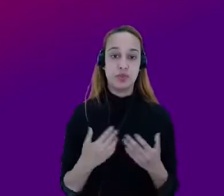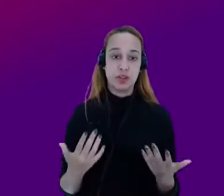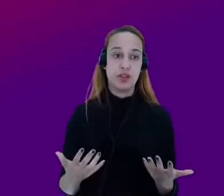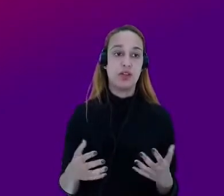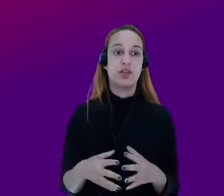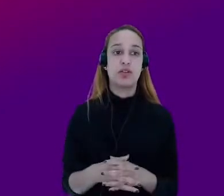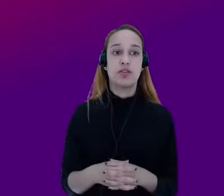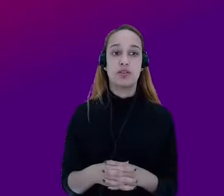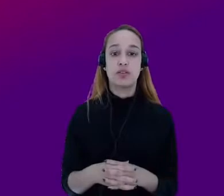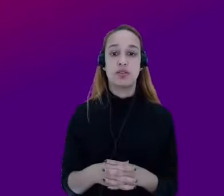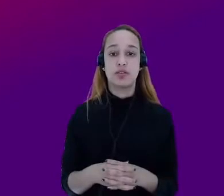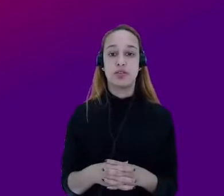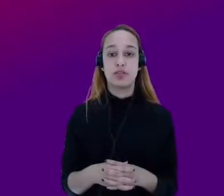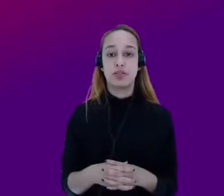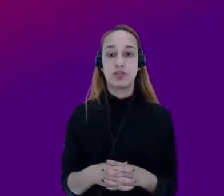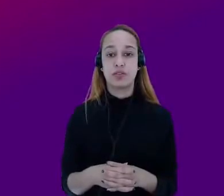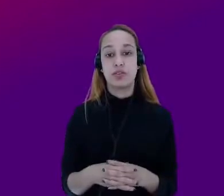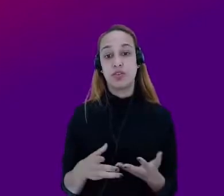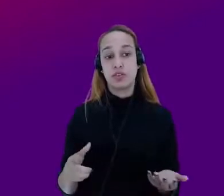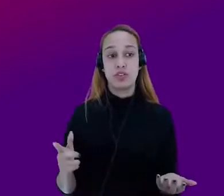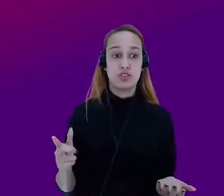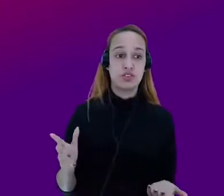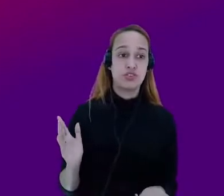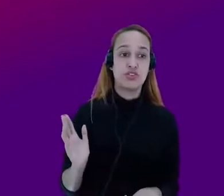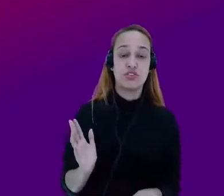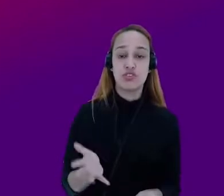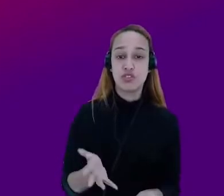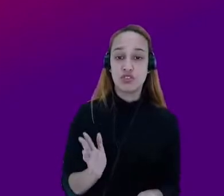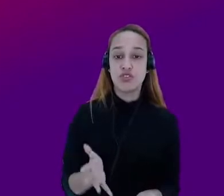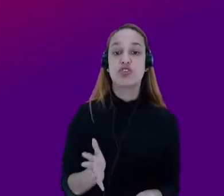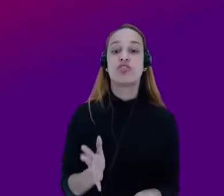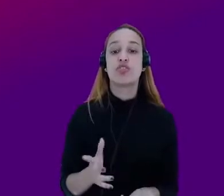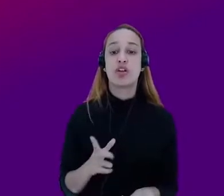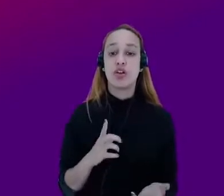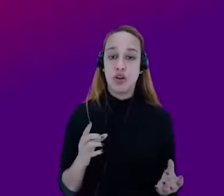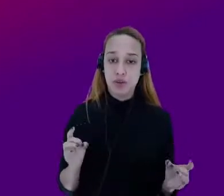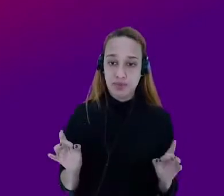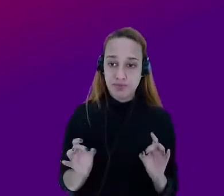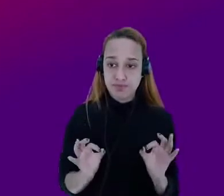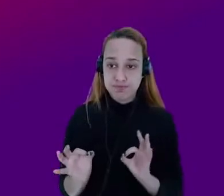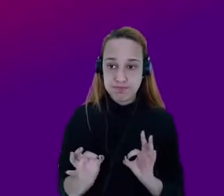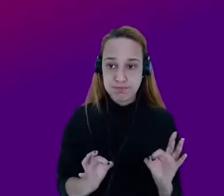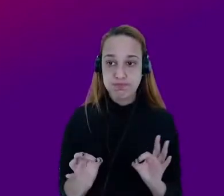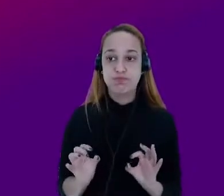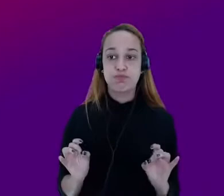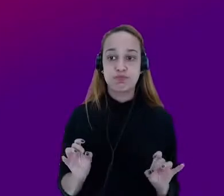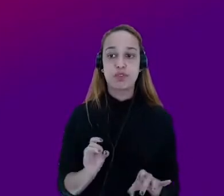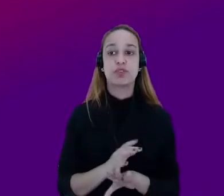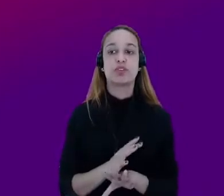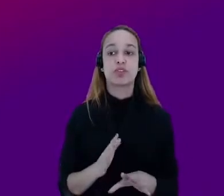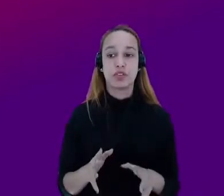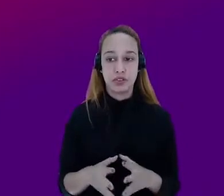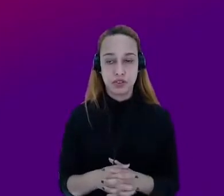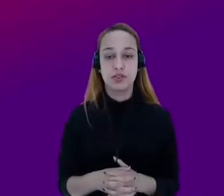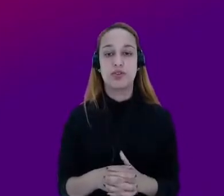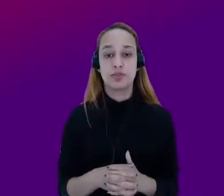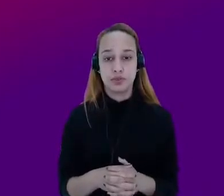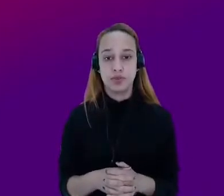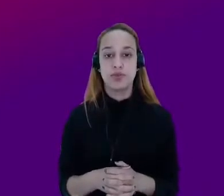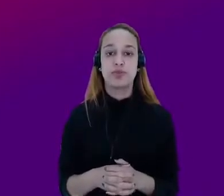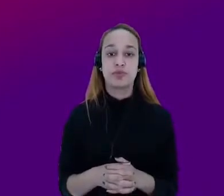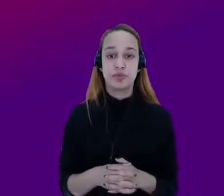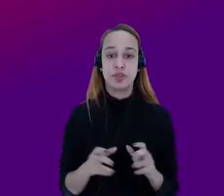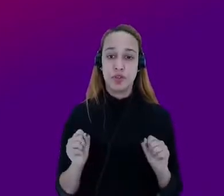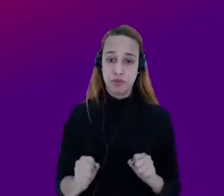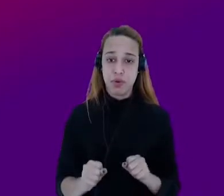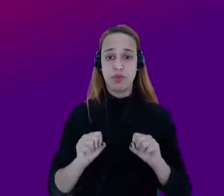e tudo mais, eles já estão preparados para você. Então você consegue ver lá plataformas do Primo Rico, plataforma